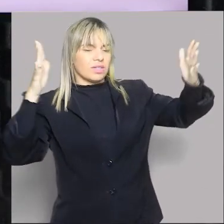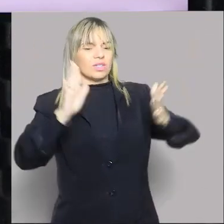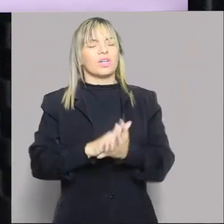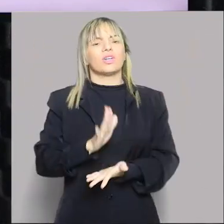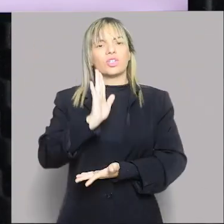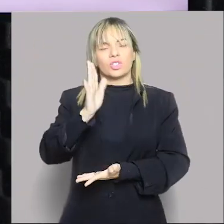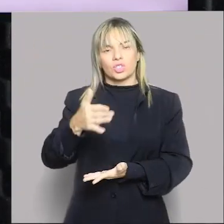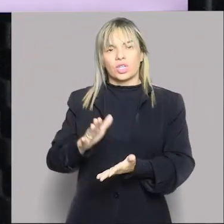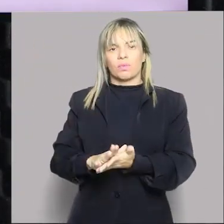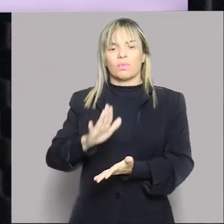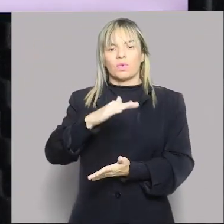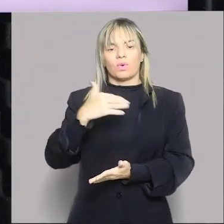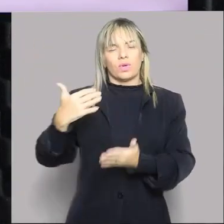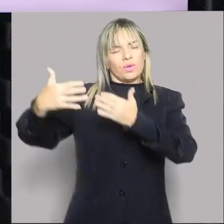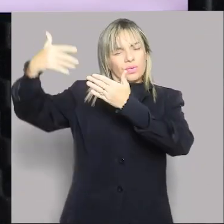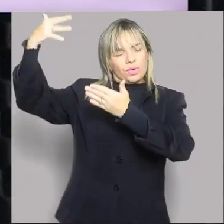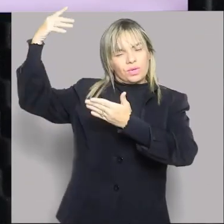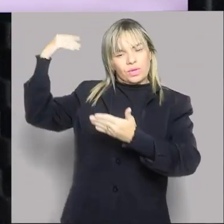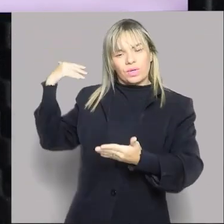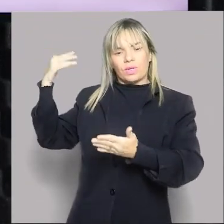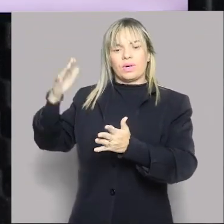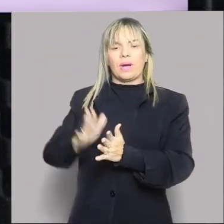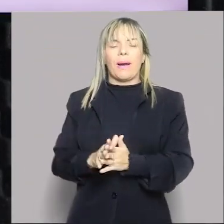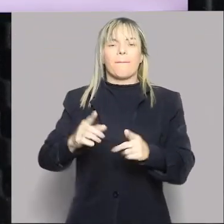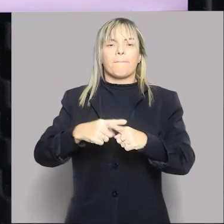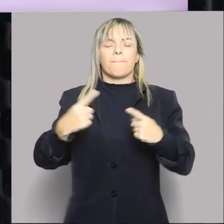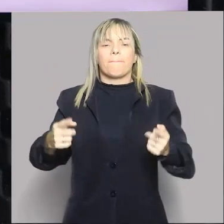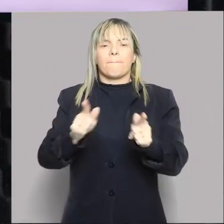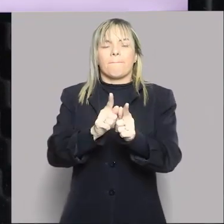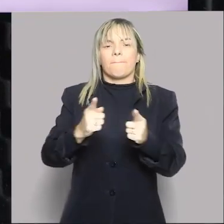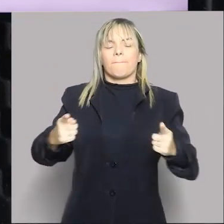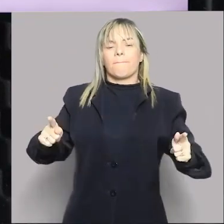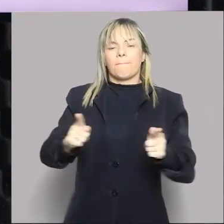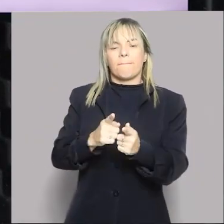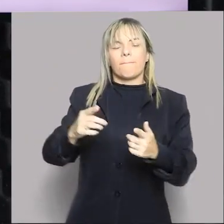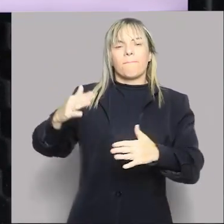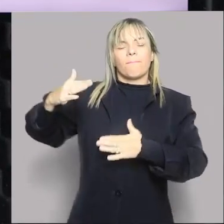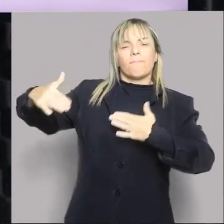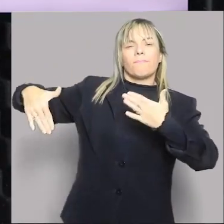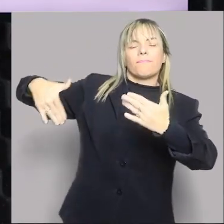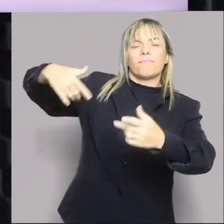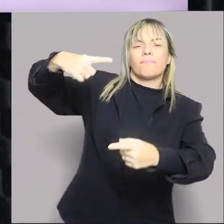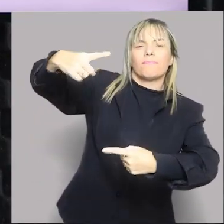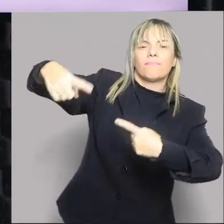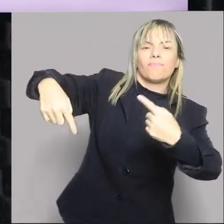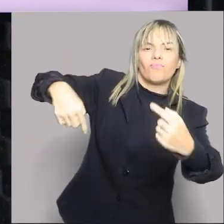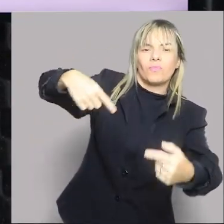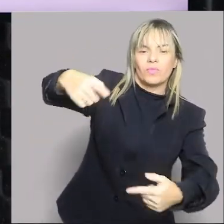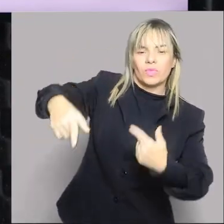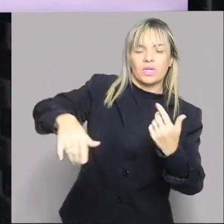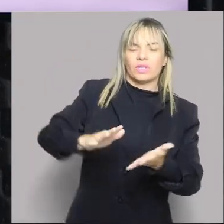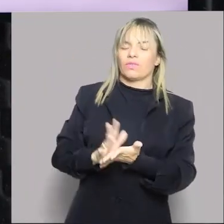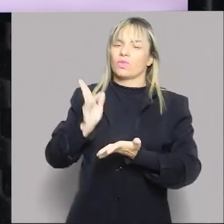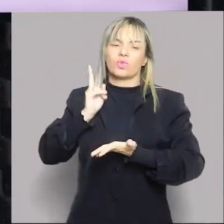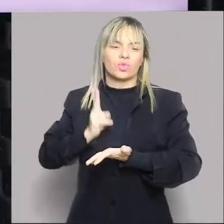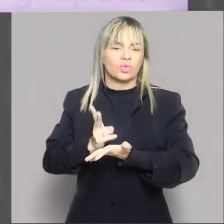algum tempo, mas a música ela vai passando épocas, ela vai passando, a música pode se tornar imortal.